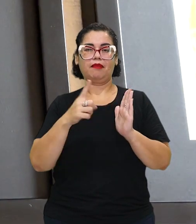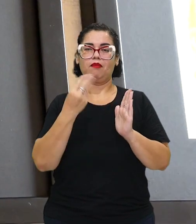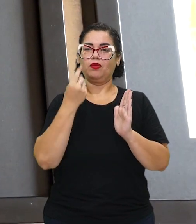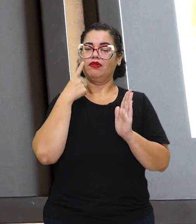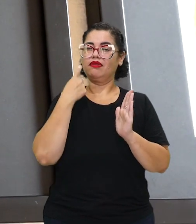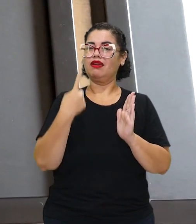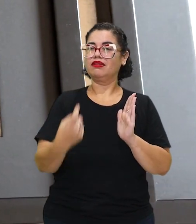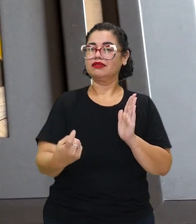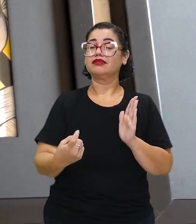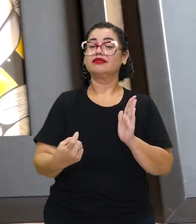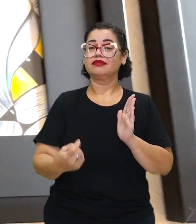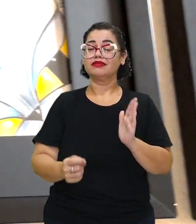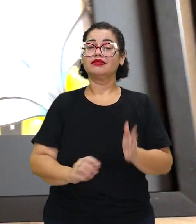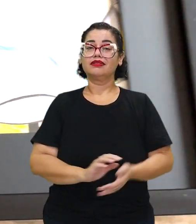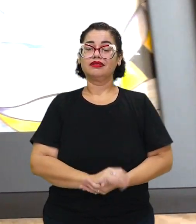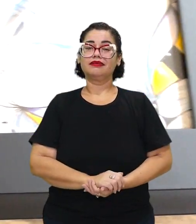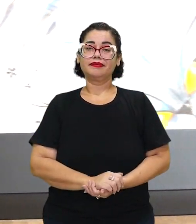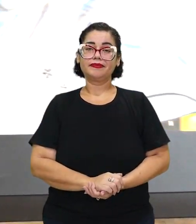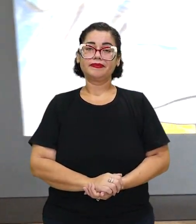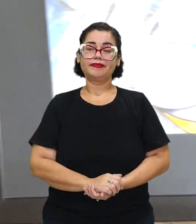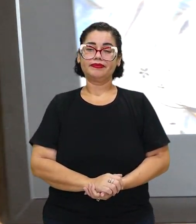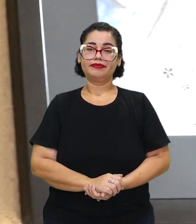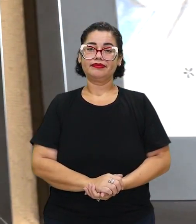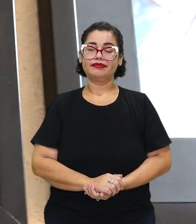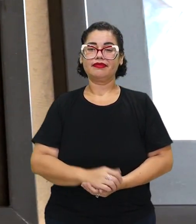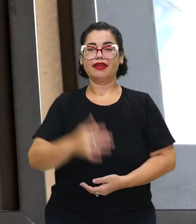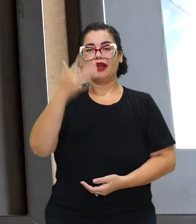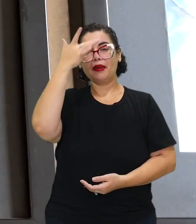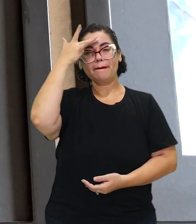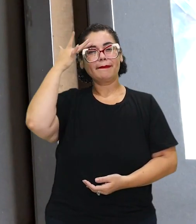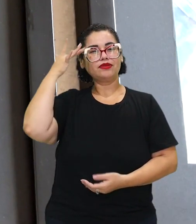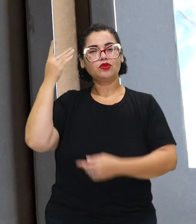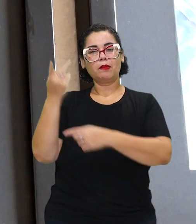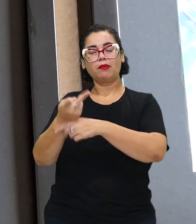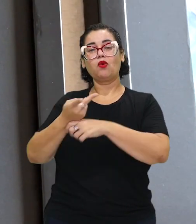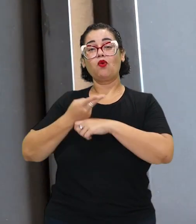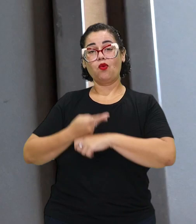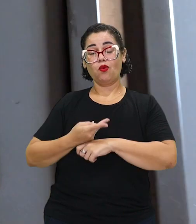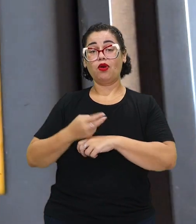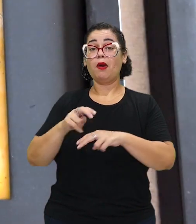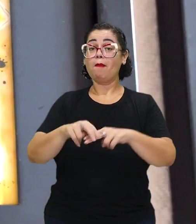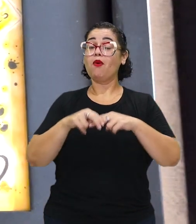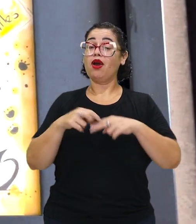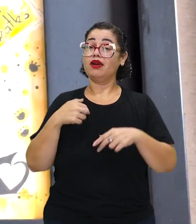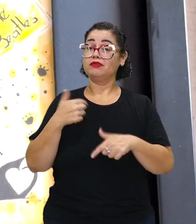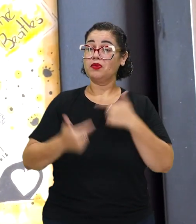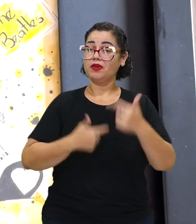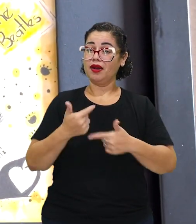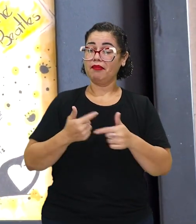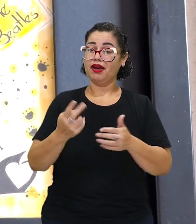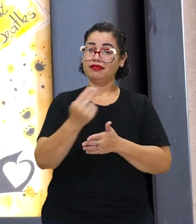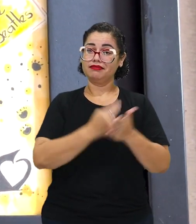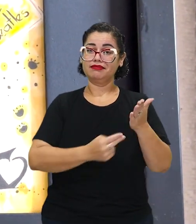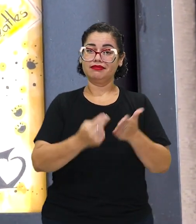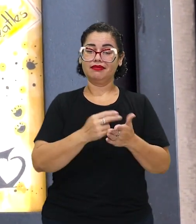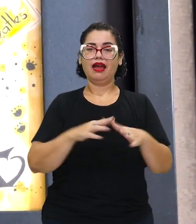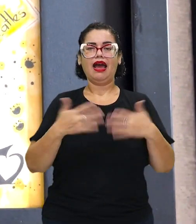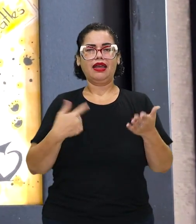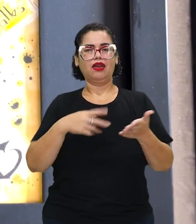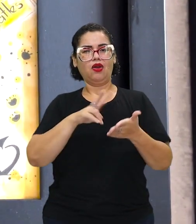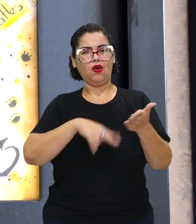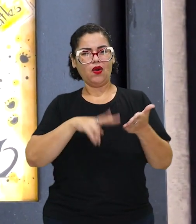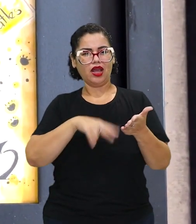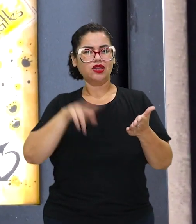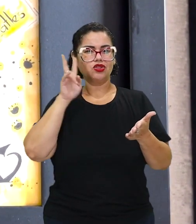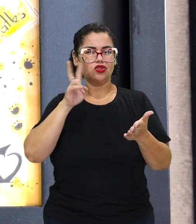Ilustrar é uma coisa muito interessante, porque a pessoa me procura por causa do meu